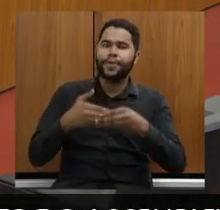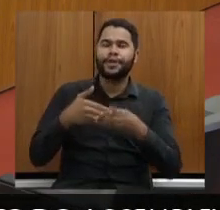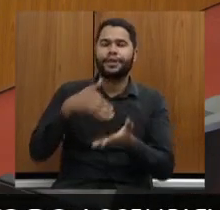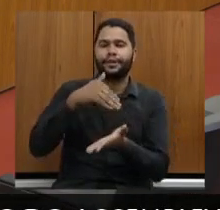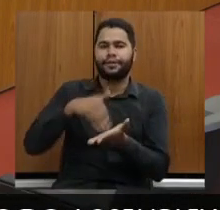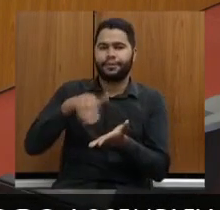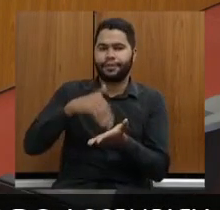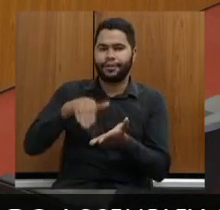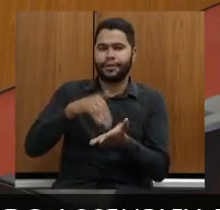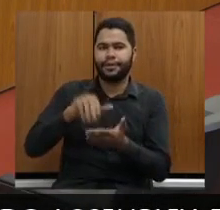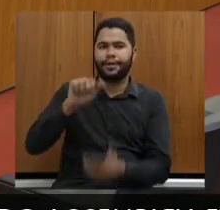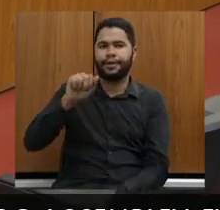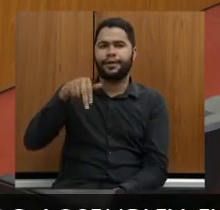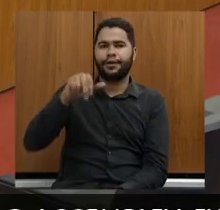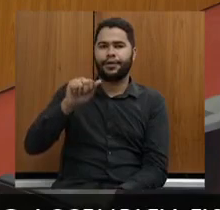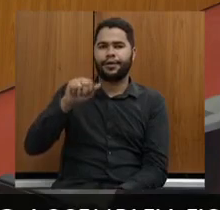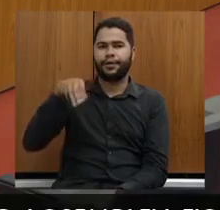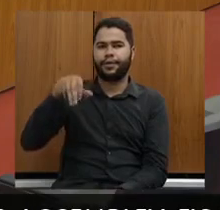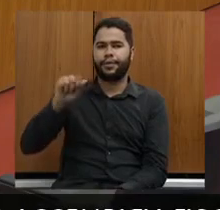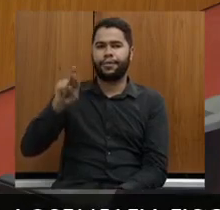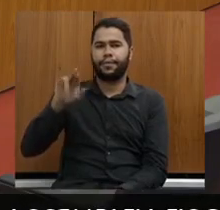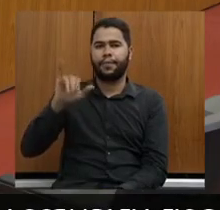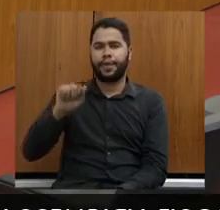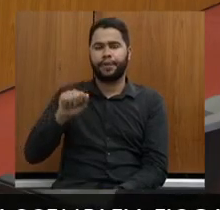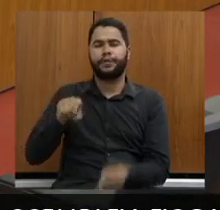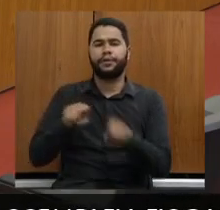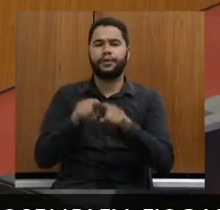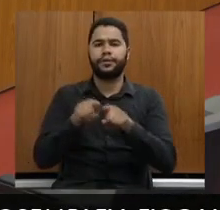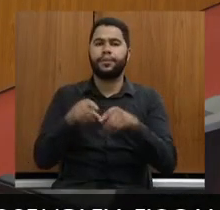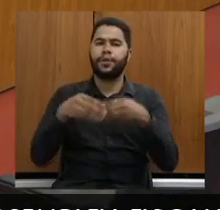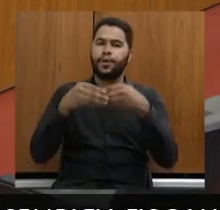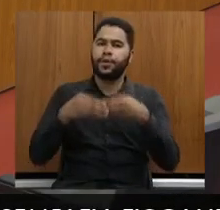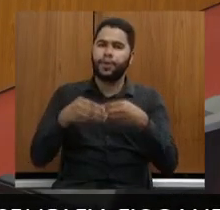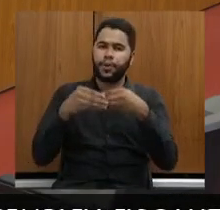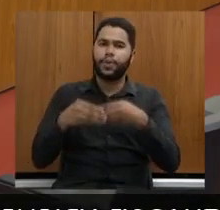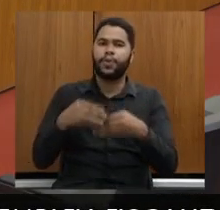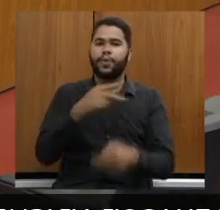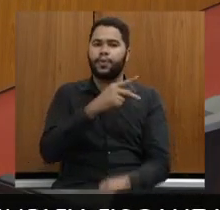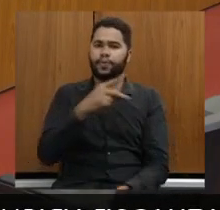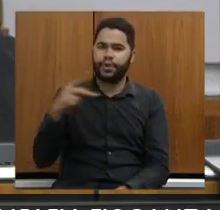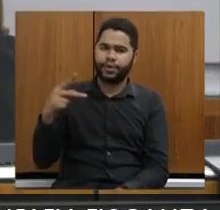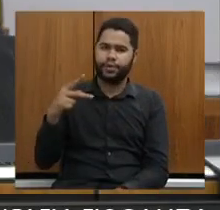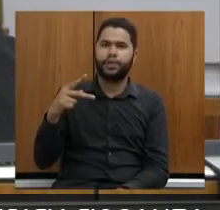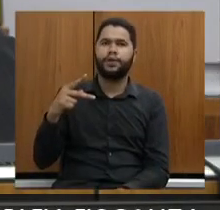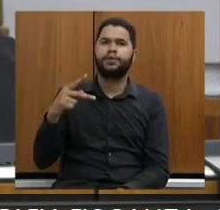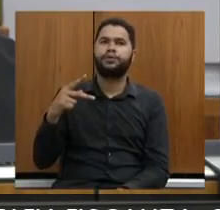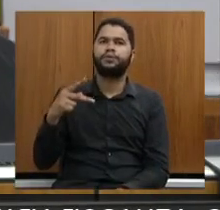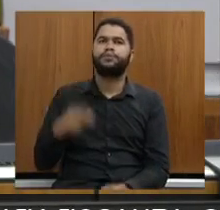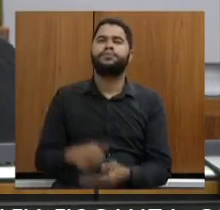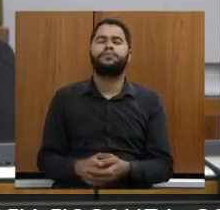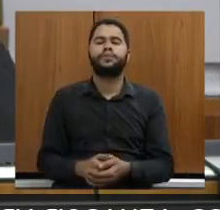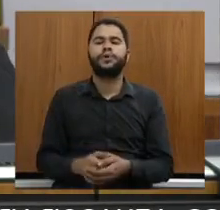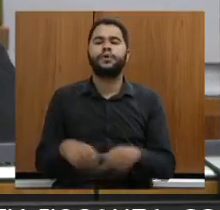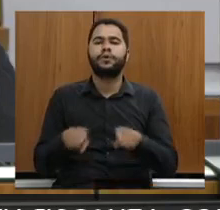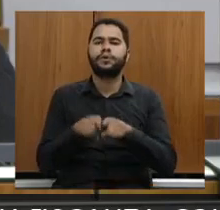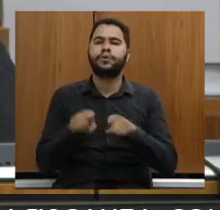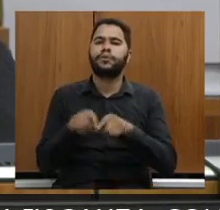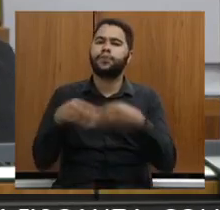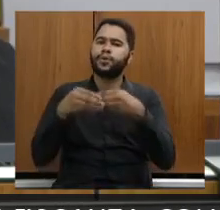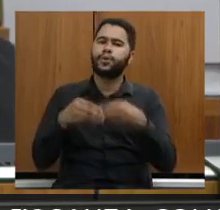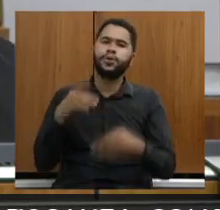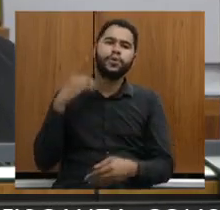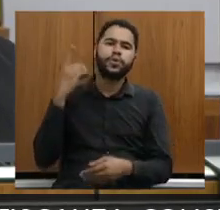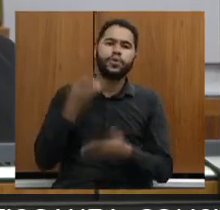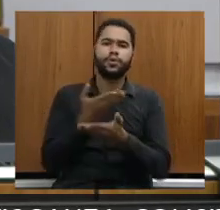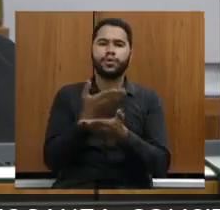secretária Ana Maria cumprimentar nossos presidentes por ele incrível complementar nossos